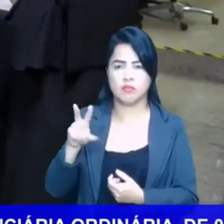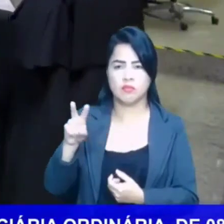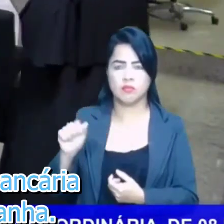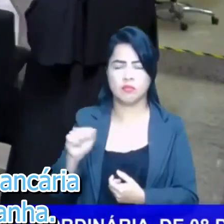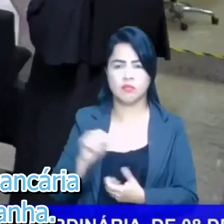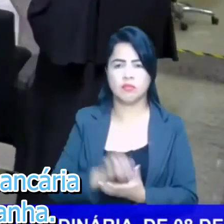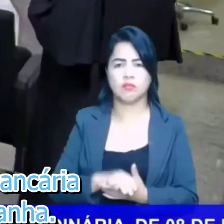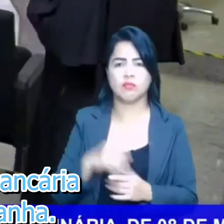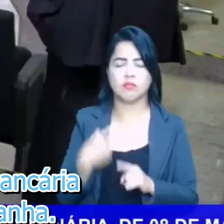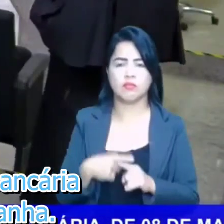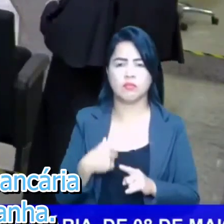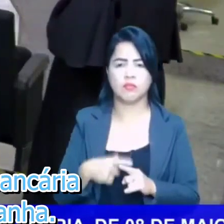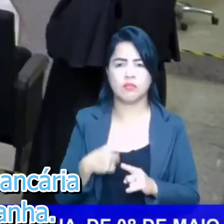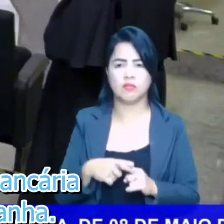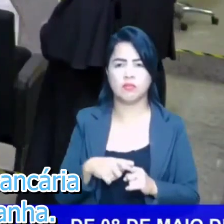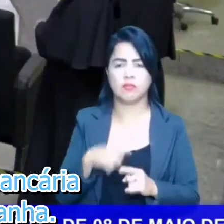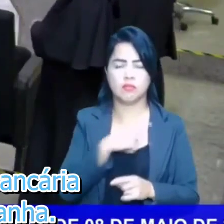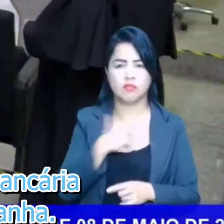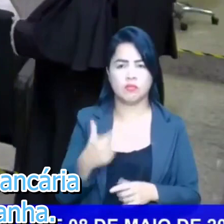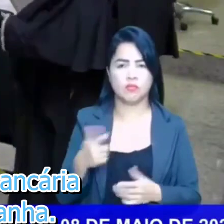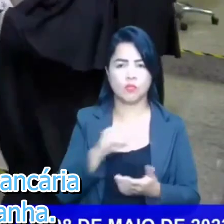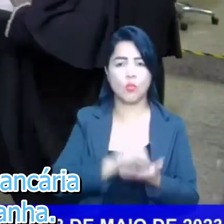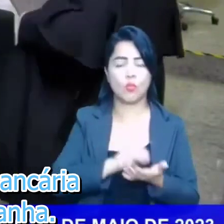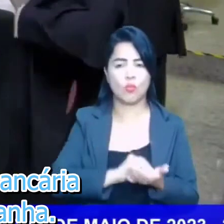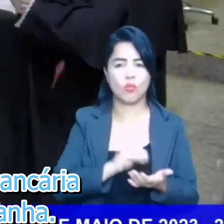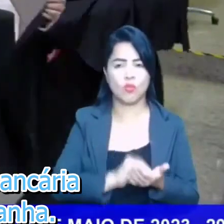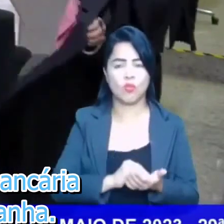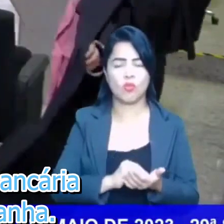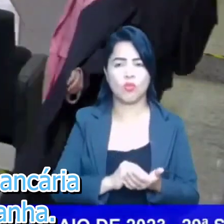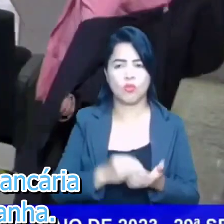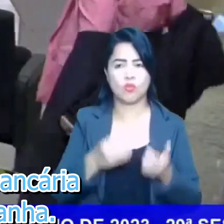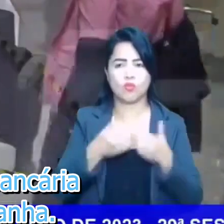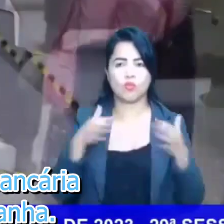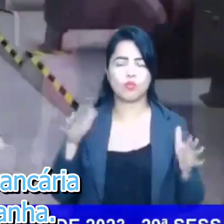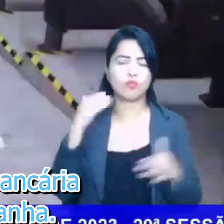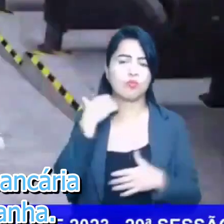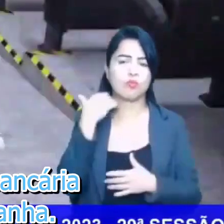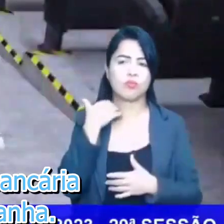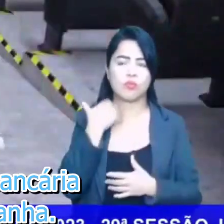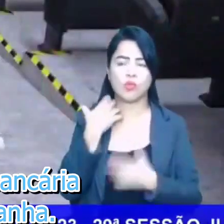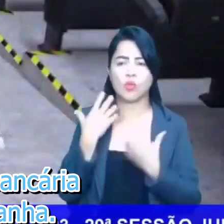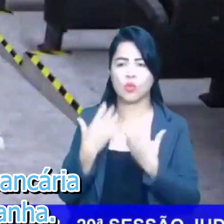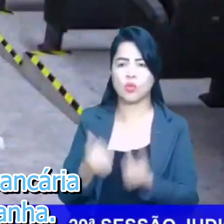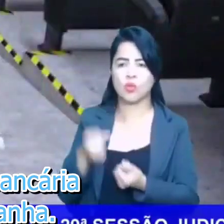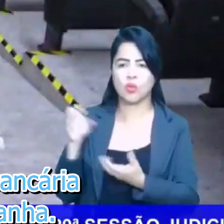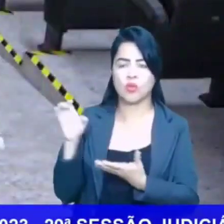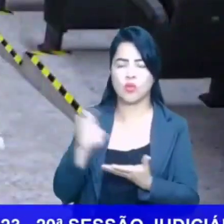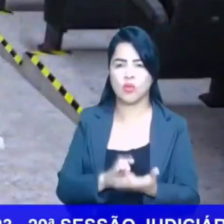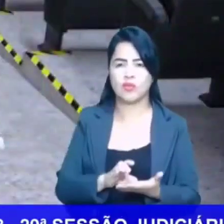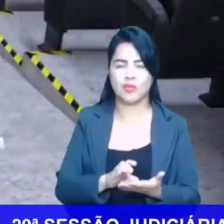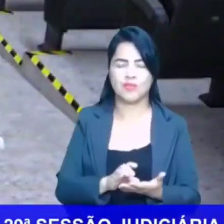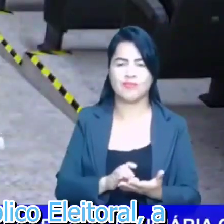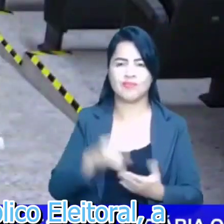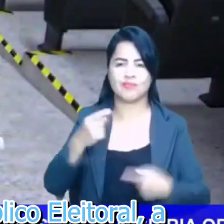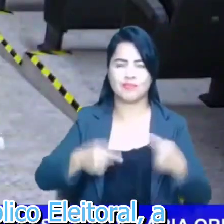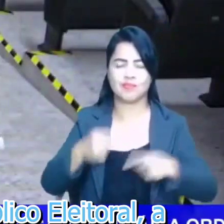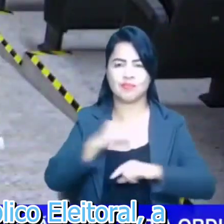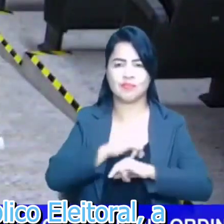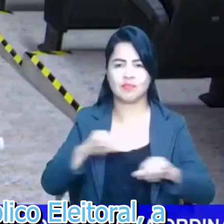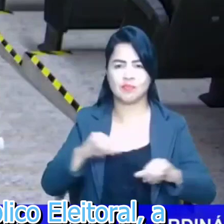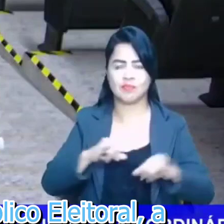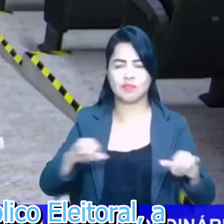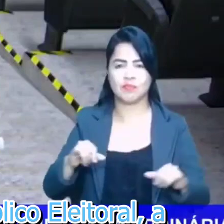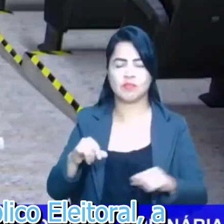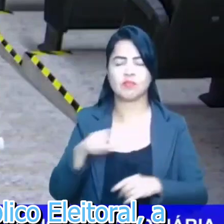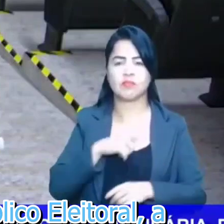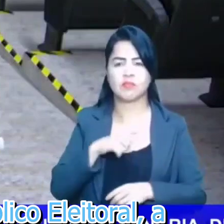o desembargador em razão da intempestividade na abertura da conta bancária, centro, procurador destinado do Ministério Público, desembargador contudo,